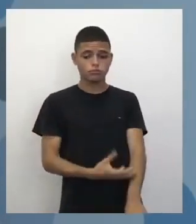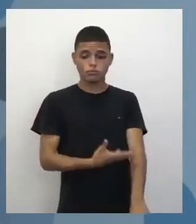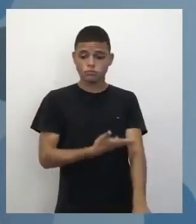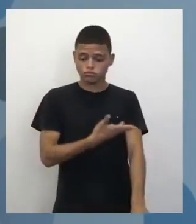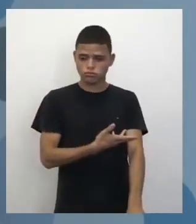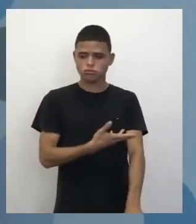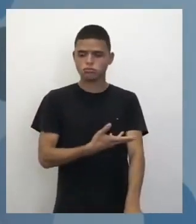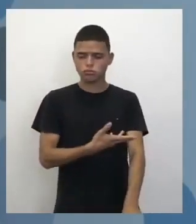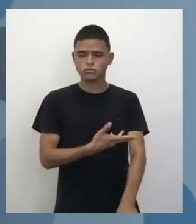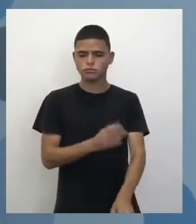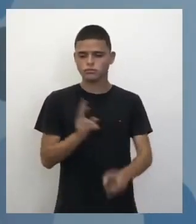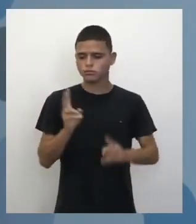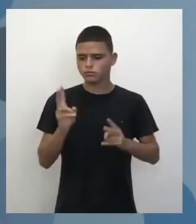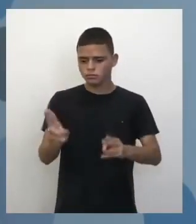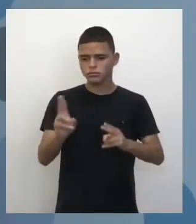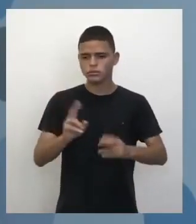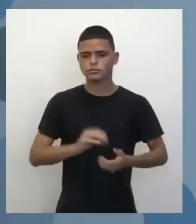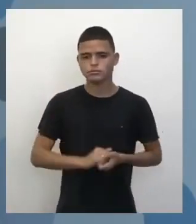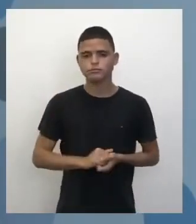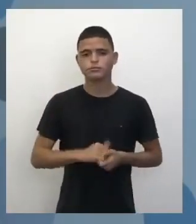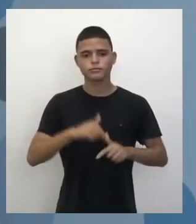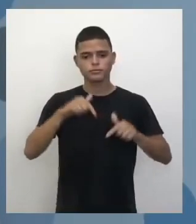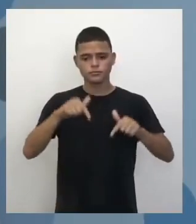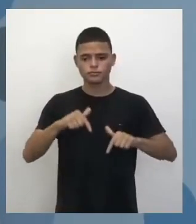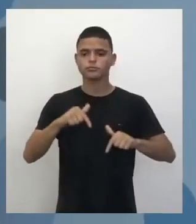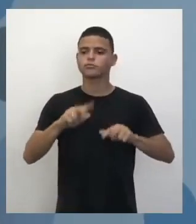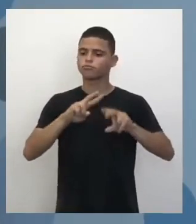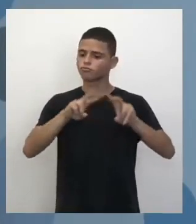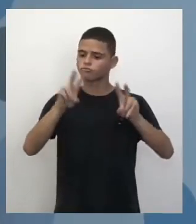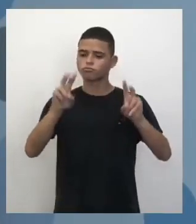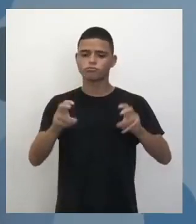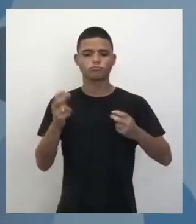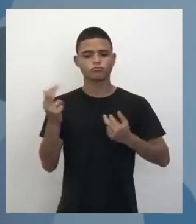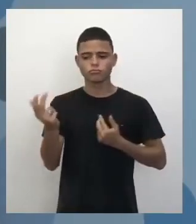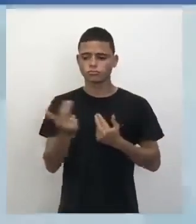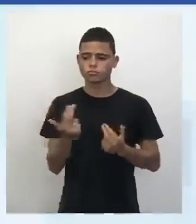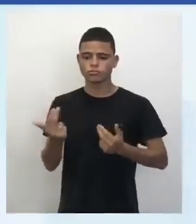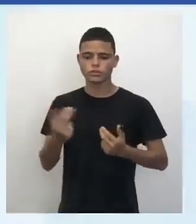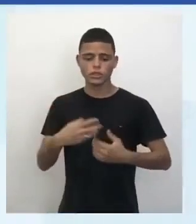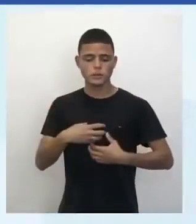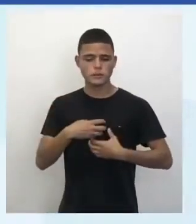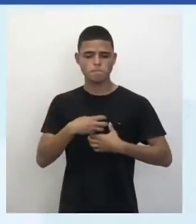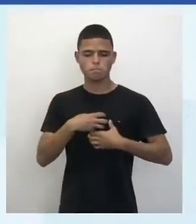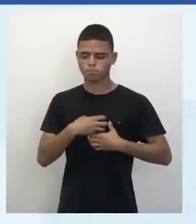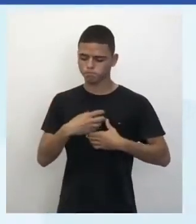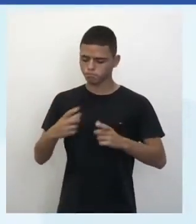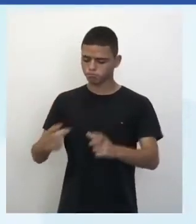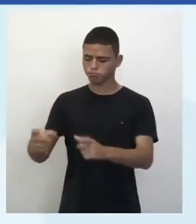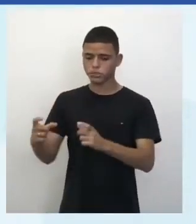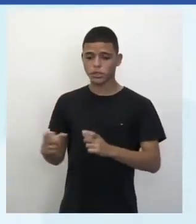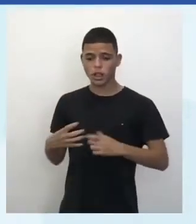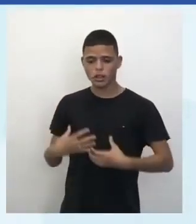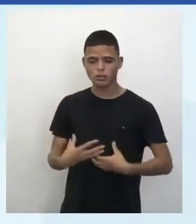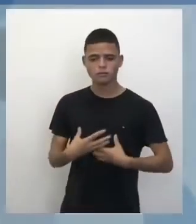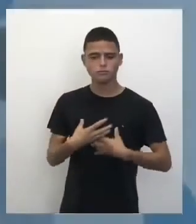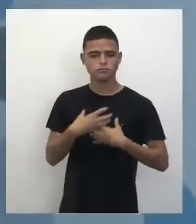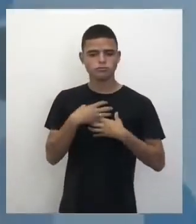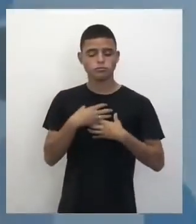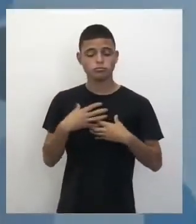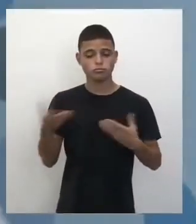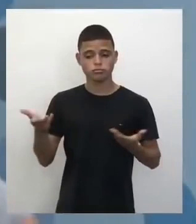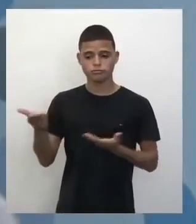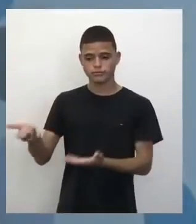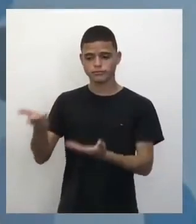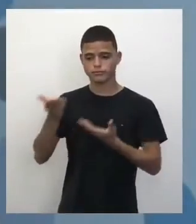em Confissão de Itabirano, que falaremos na aula de hoje, o espaço e o sentir. E eu chamei para a aula de hoje uma